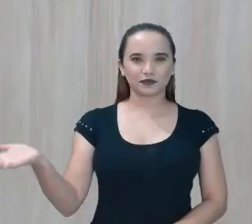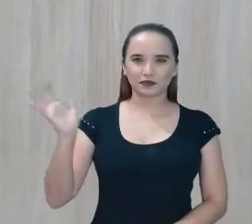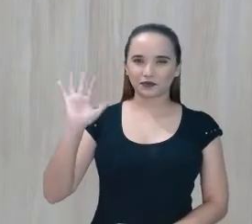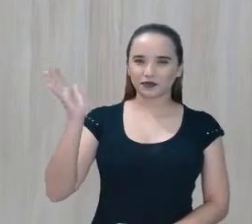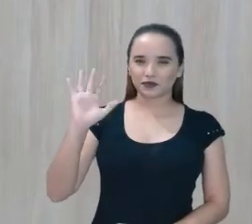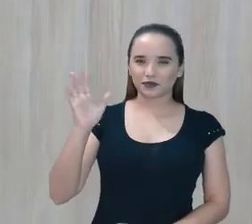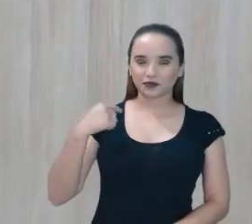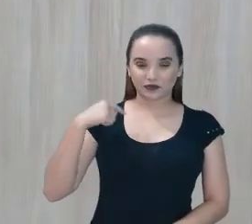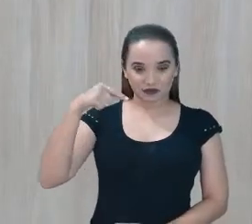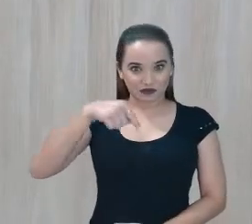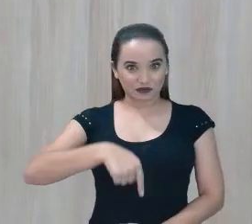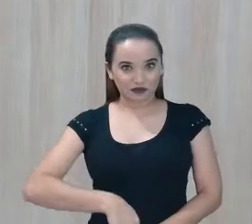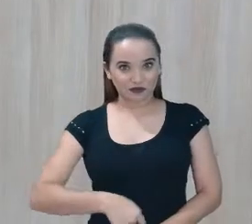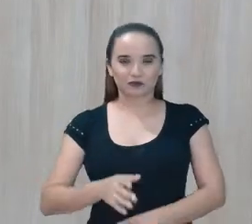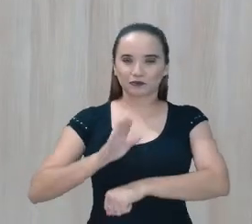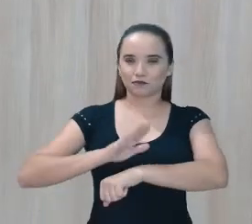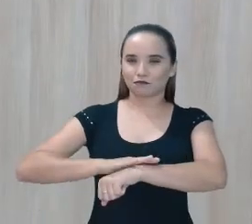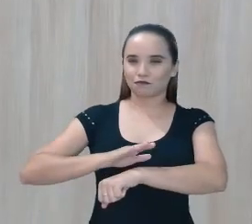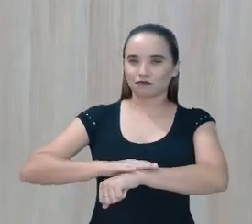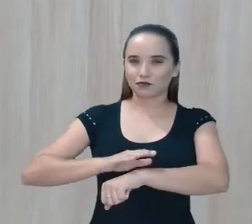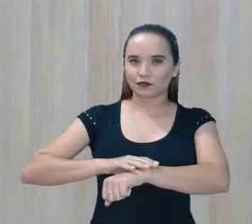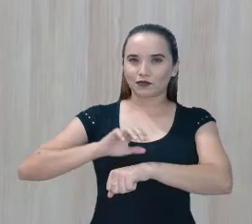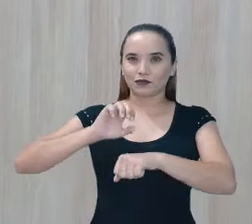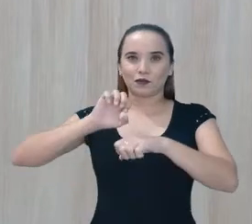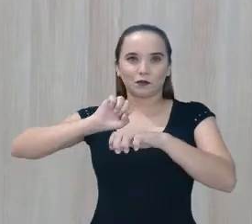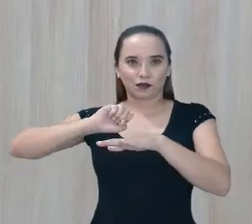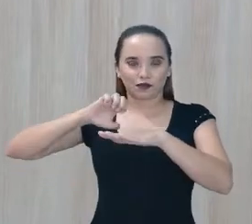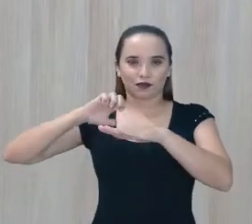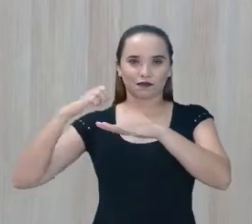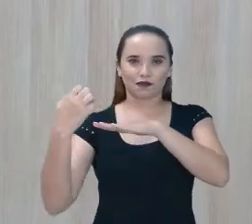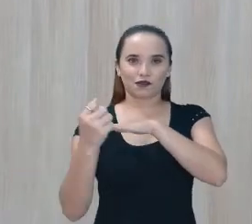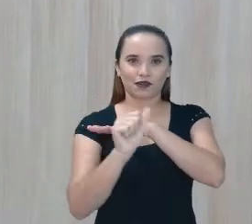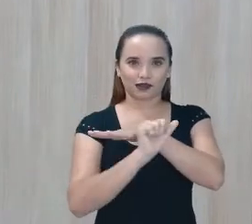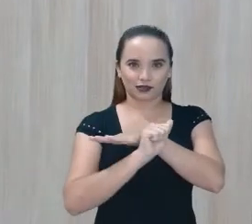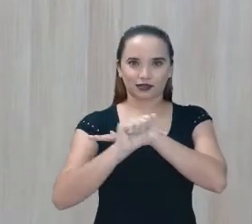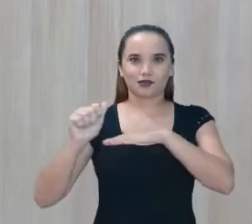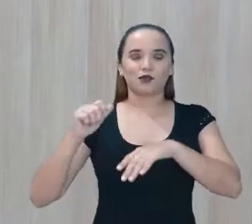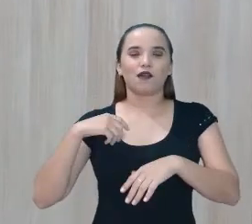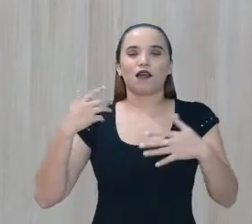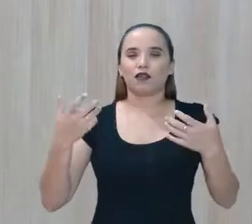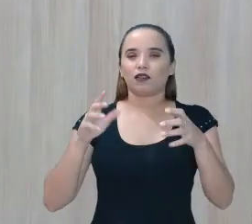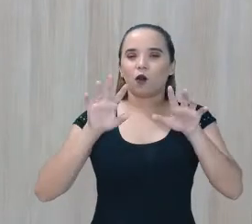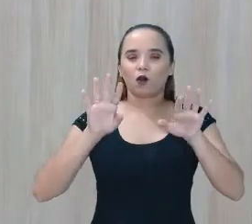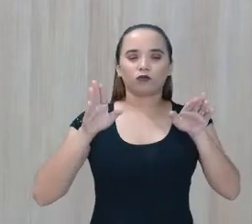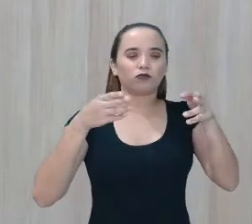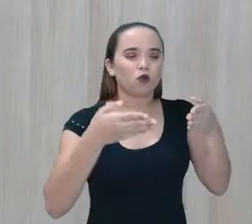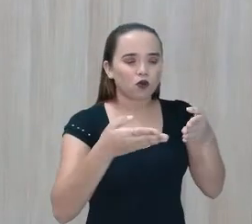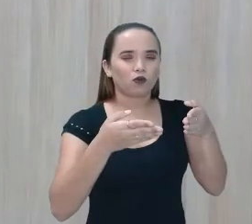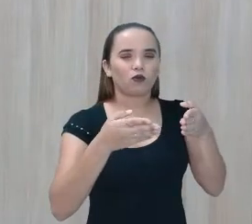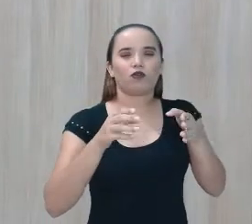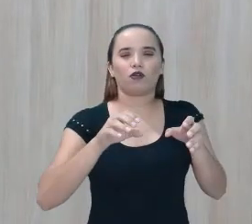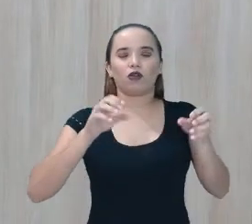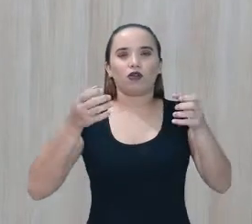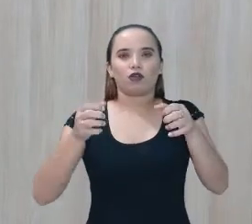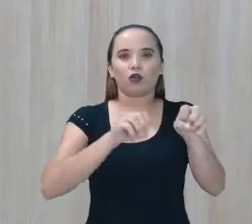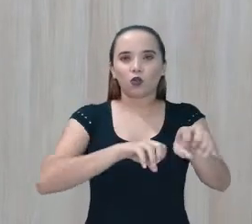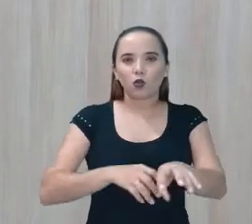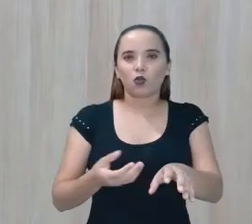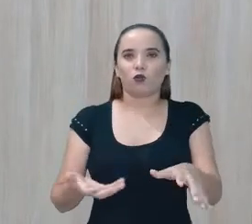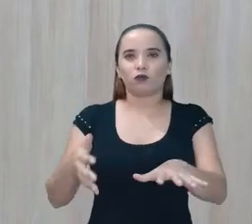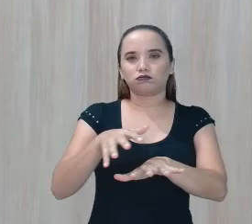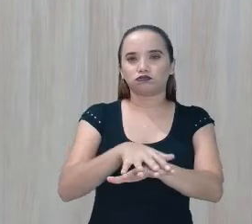Olá, estamos aqui no momento da educação especial, na perspectiva da educação inclusiva. Continuando com o